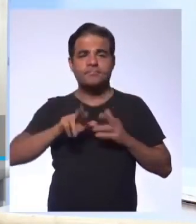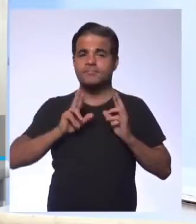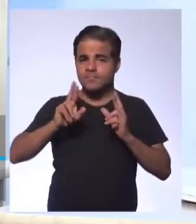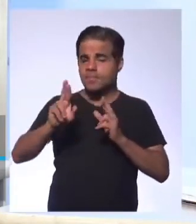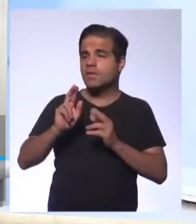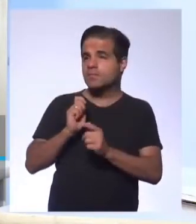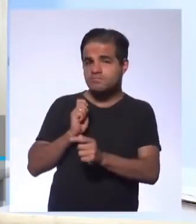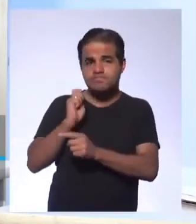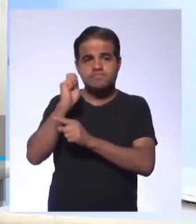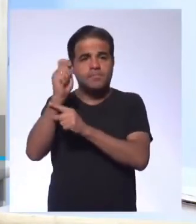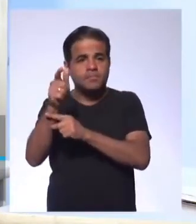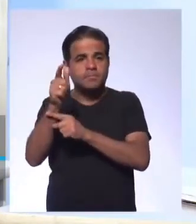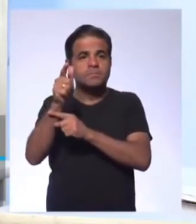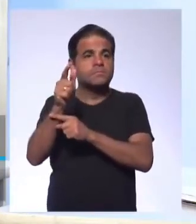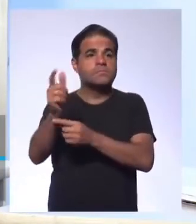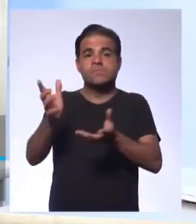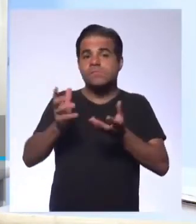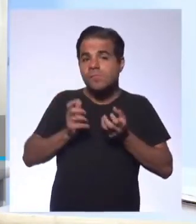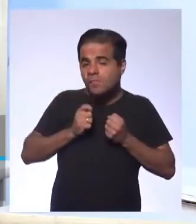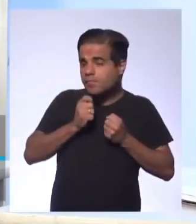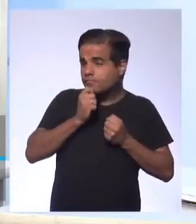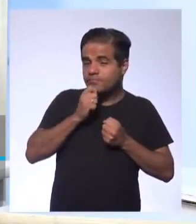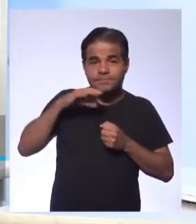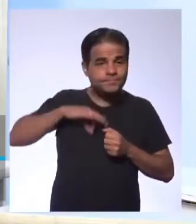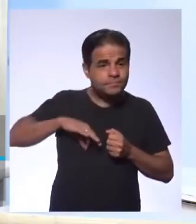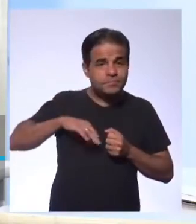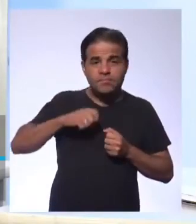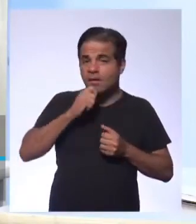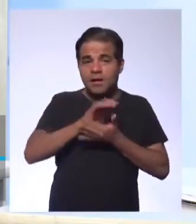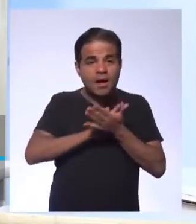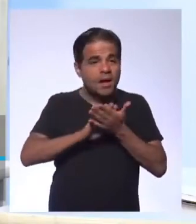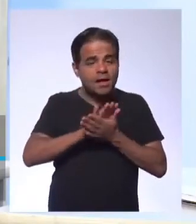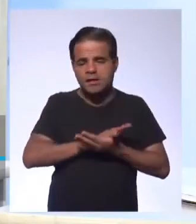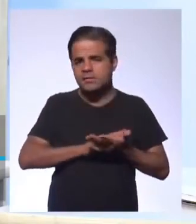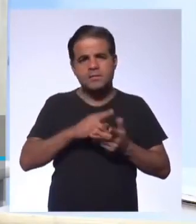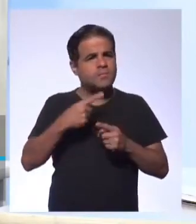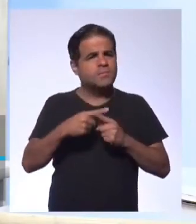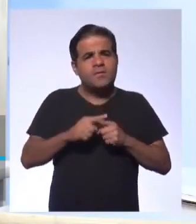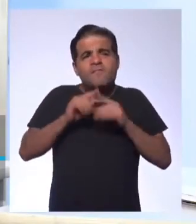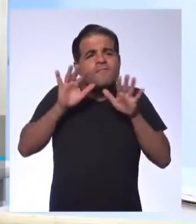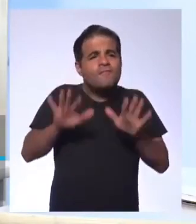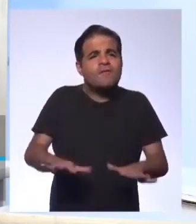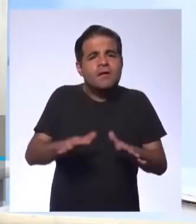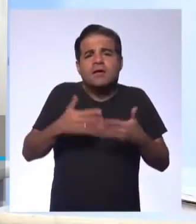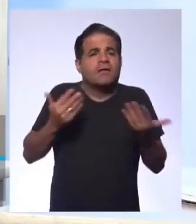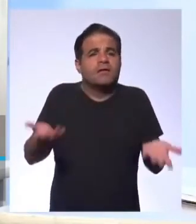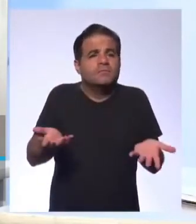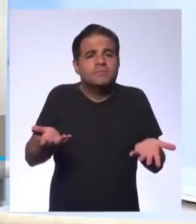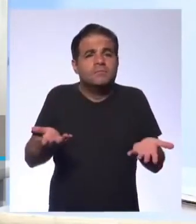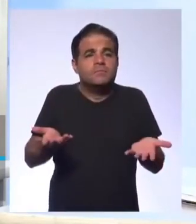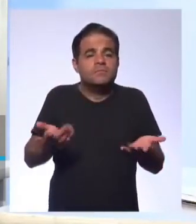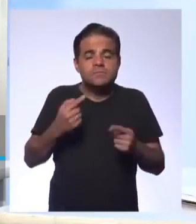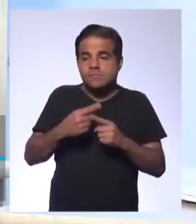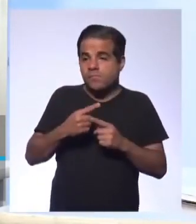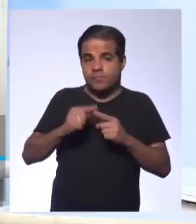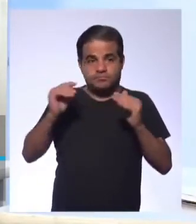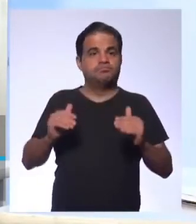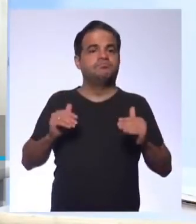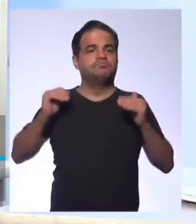pagam para o feudo e eles não ganham nada de salário. Mas por que eles ficam lá, então? Porque o senhor feudal